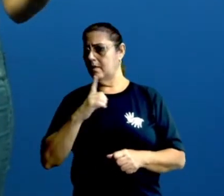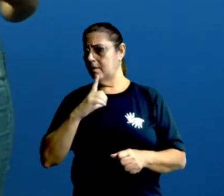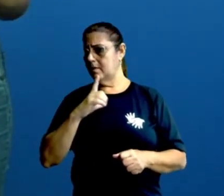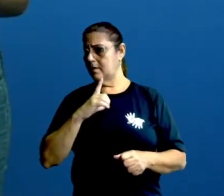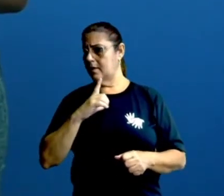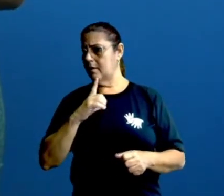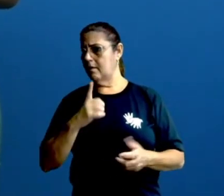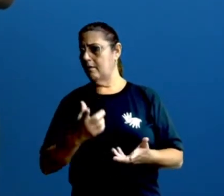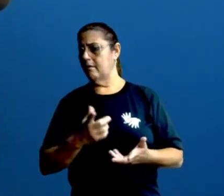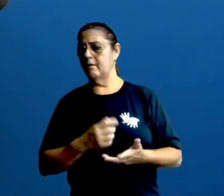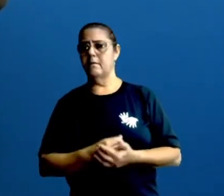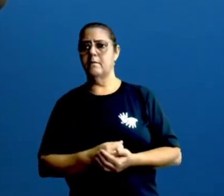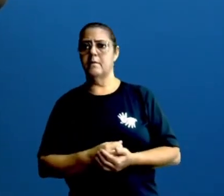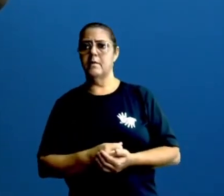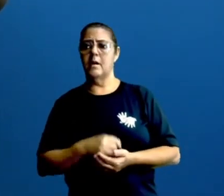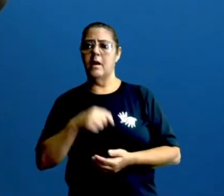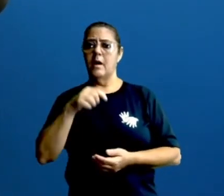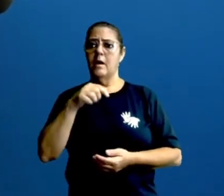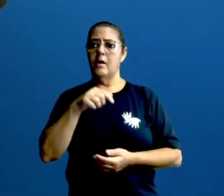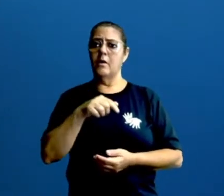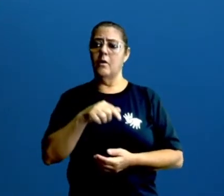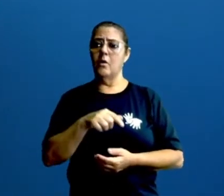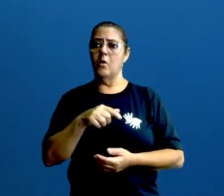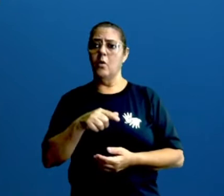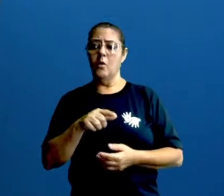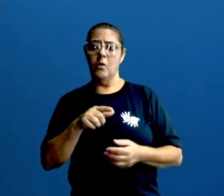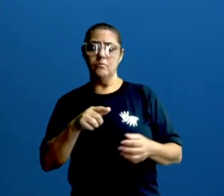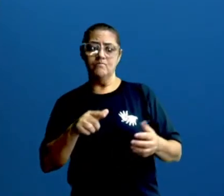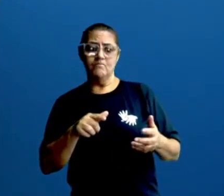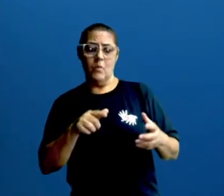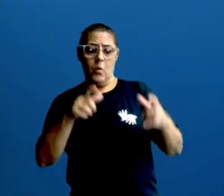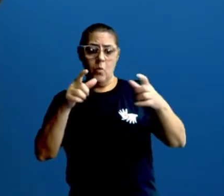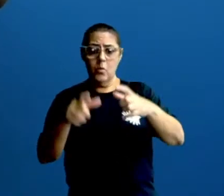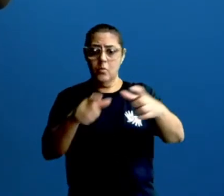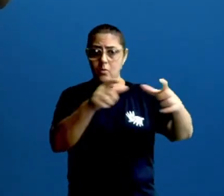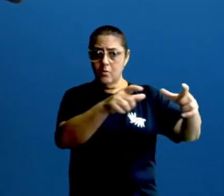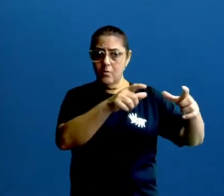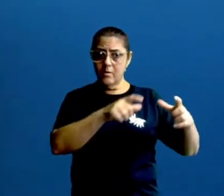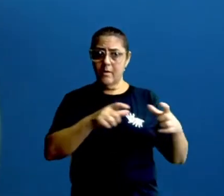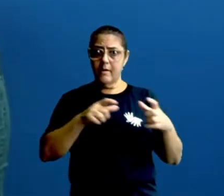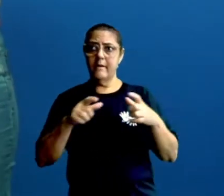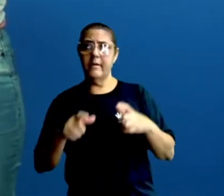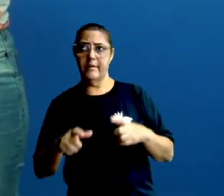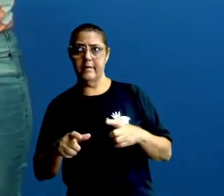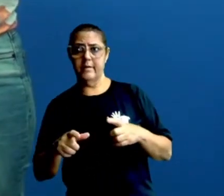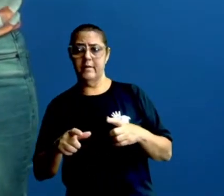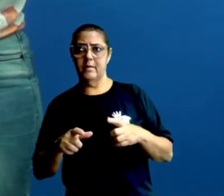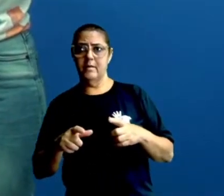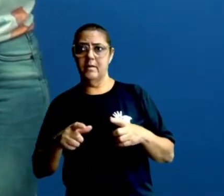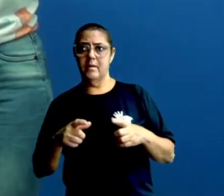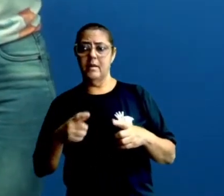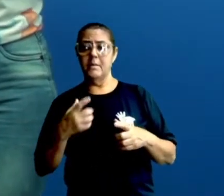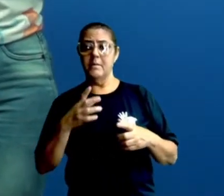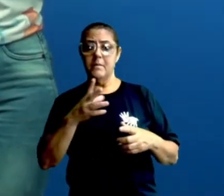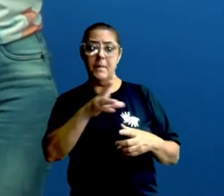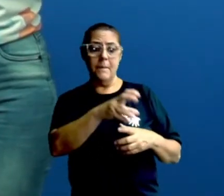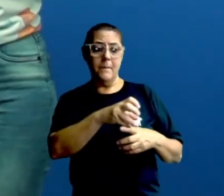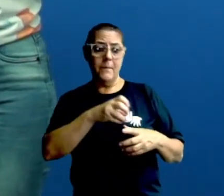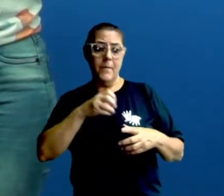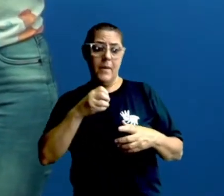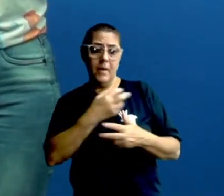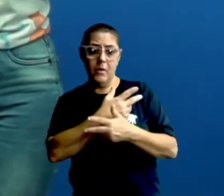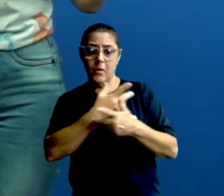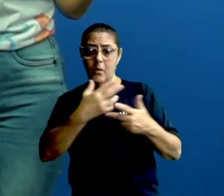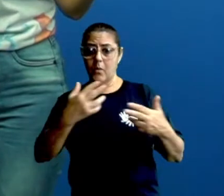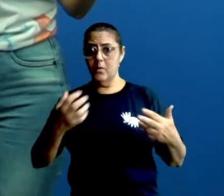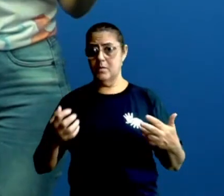se manter aqui, ocupando esse espaço e também extrair riquezas para